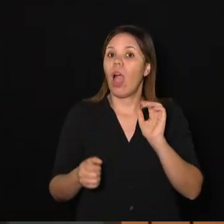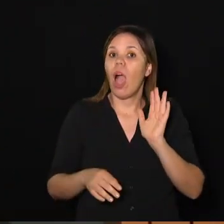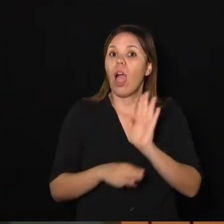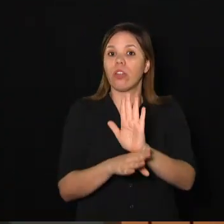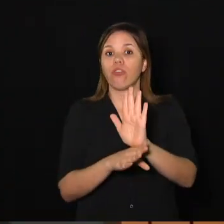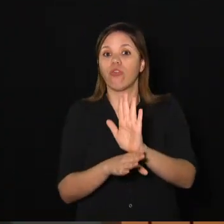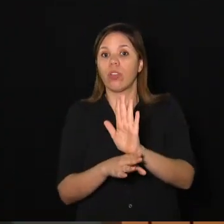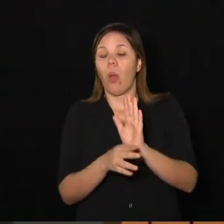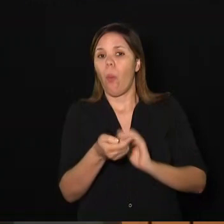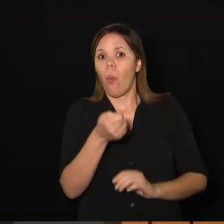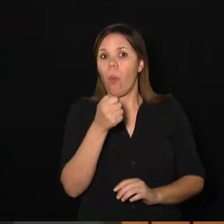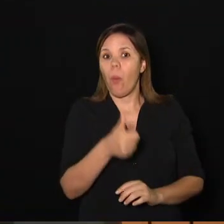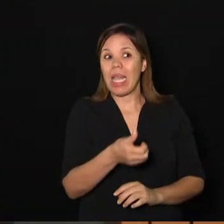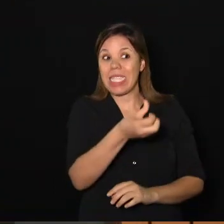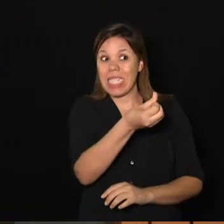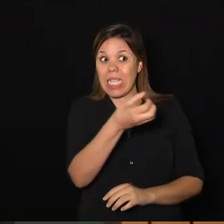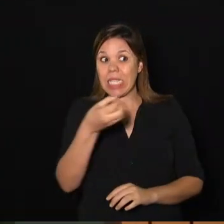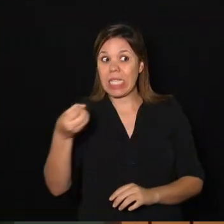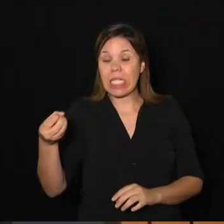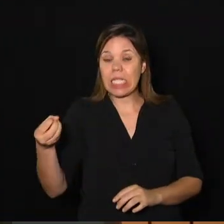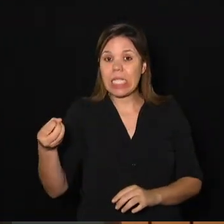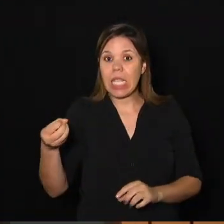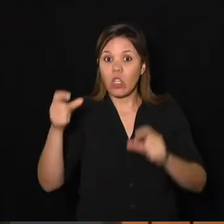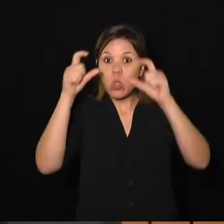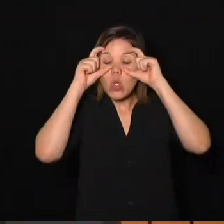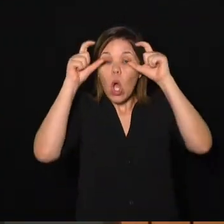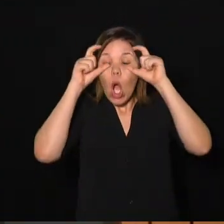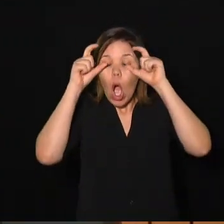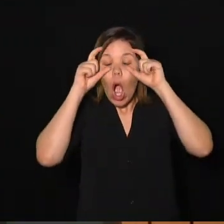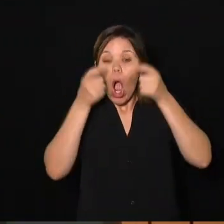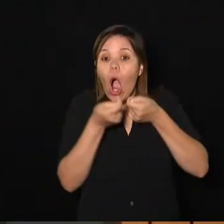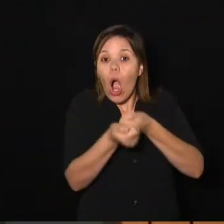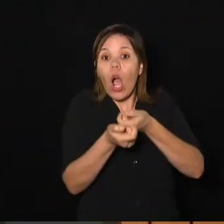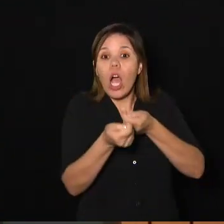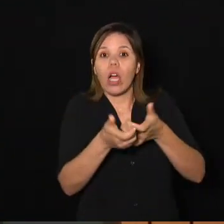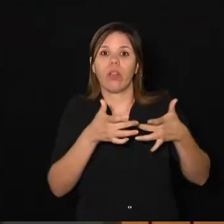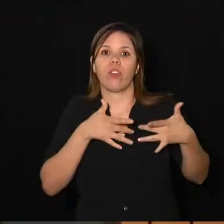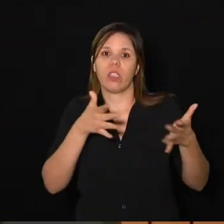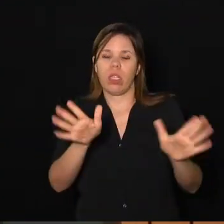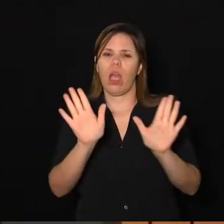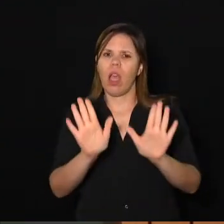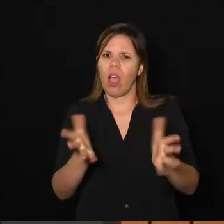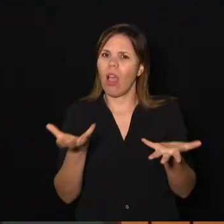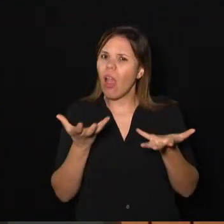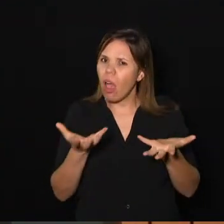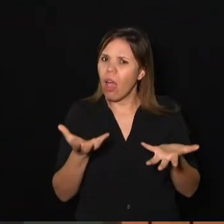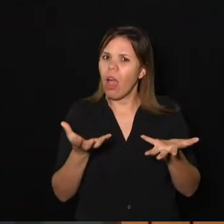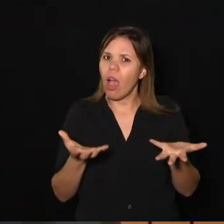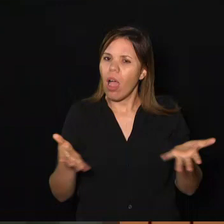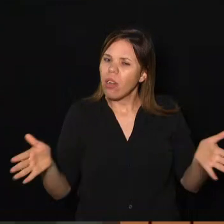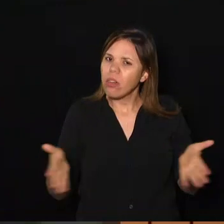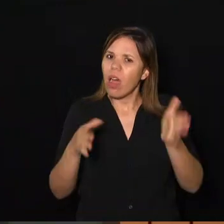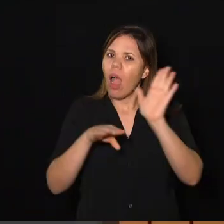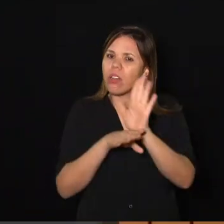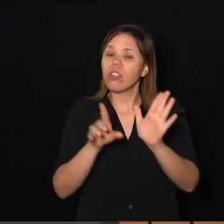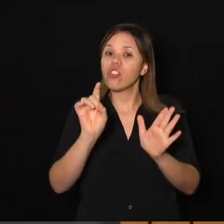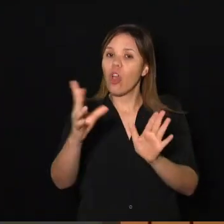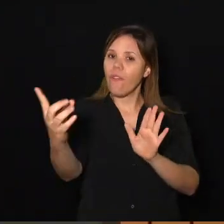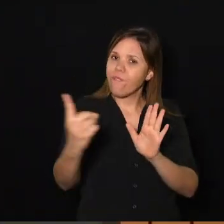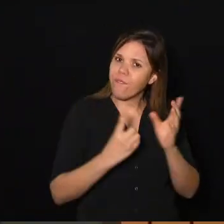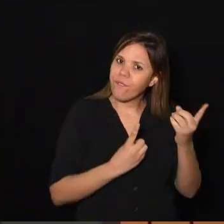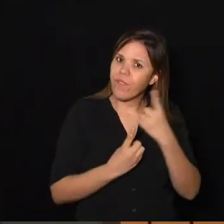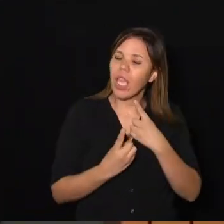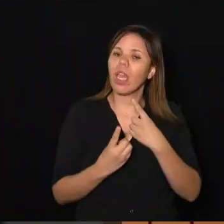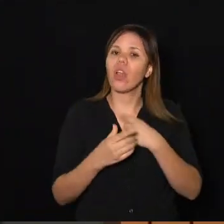doação de quase 600 óculos então estamos aqui estamos dispostos a ajudar é só virem conversar com a gente o